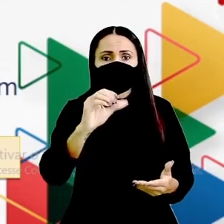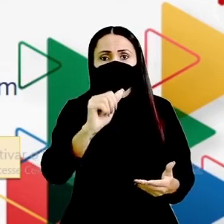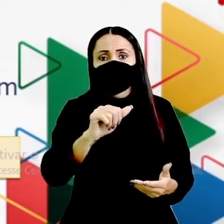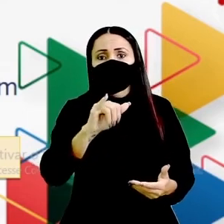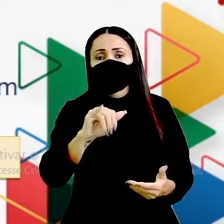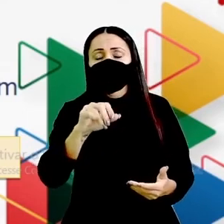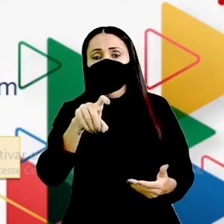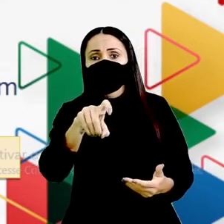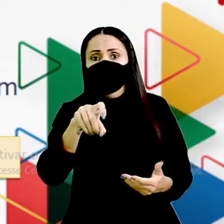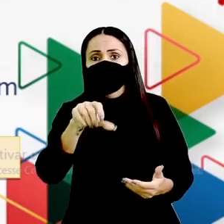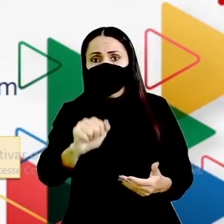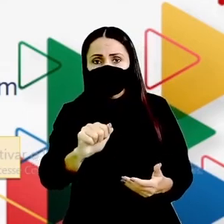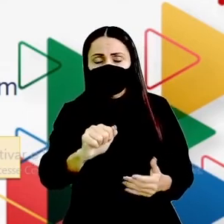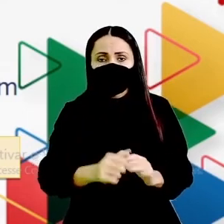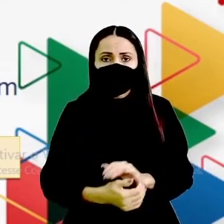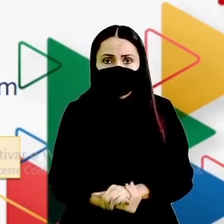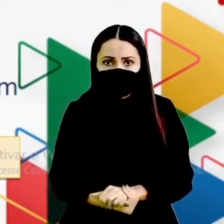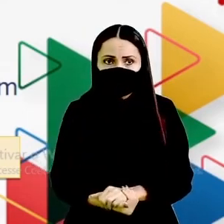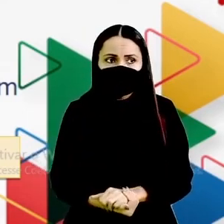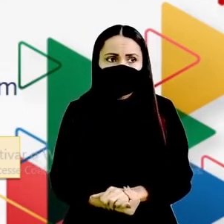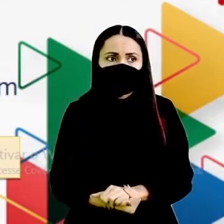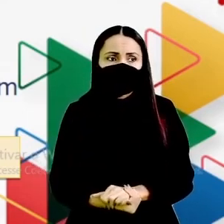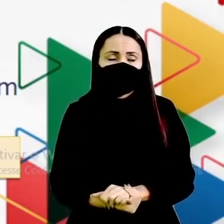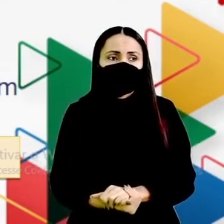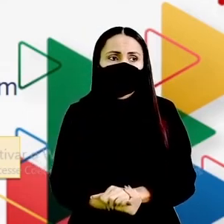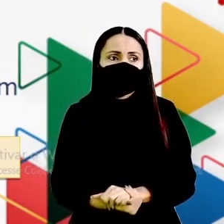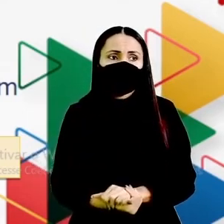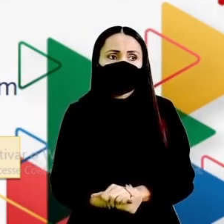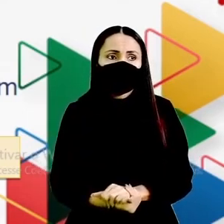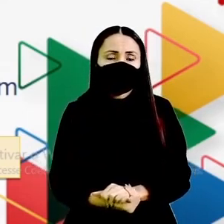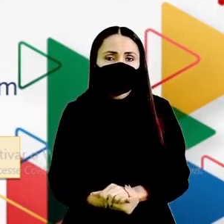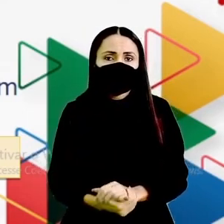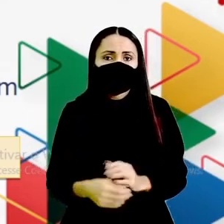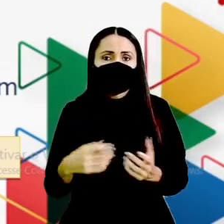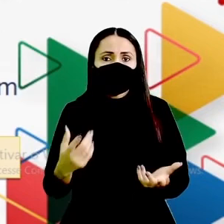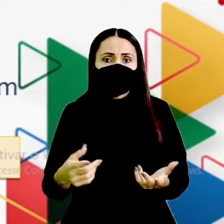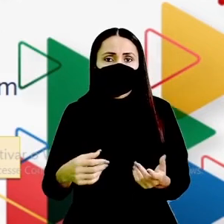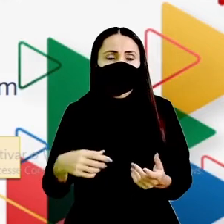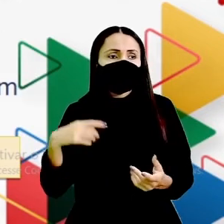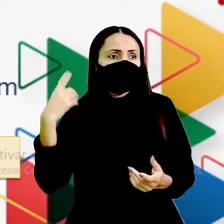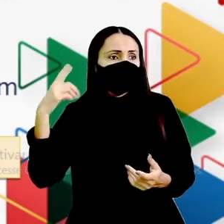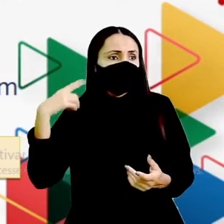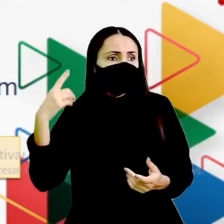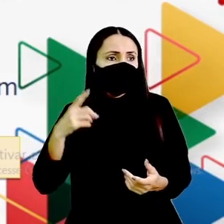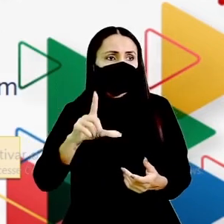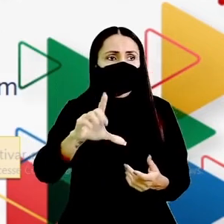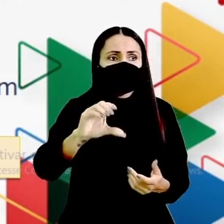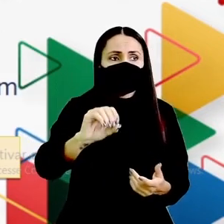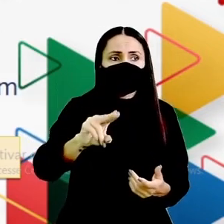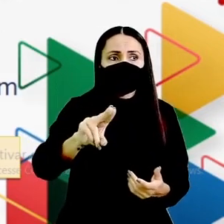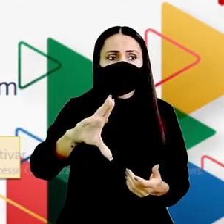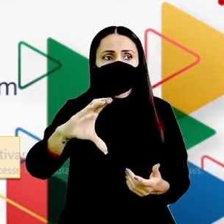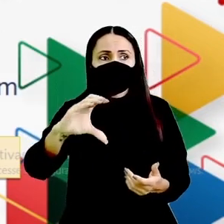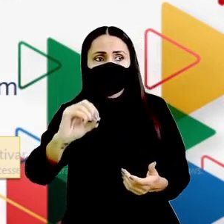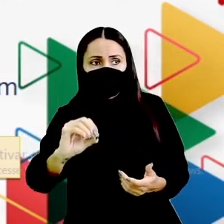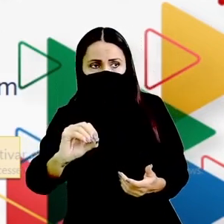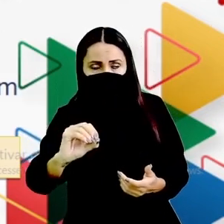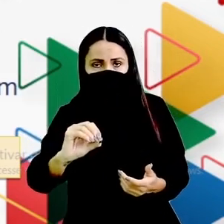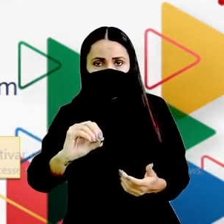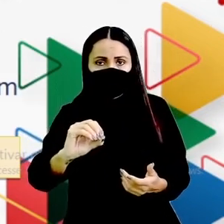ninguém diz É beijo. o caso de Beijo. louco. Você não fala louco, né? Ah, deixa de ser louco. Exatamente.